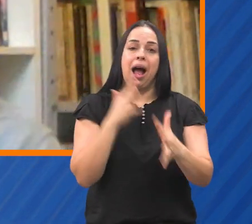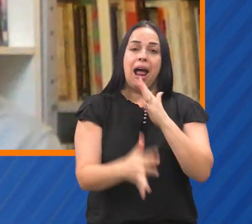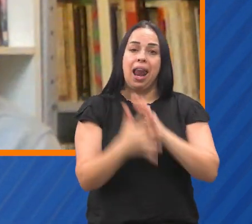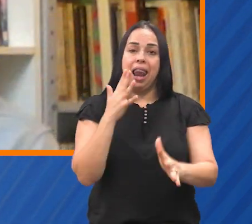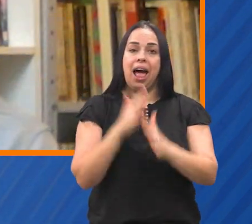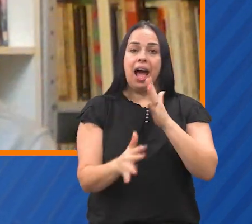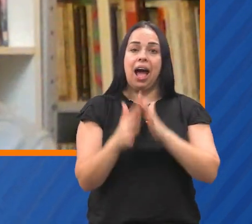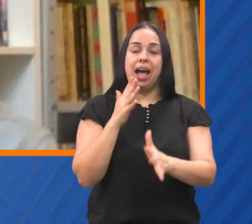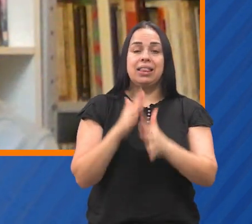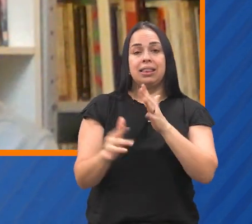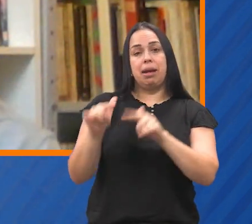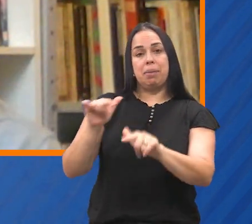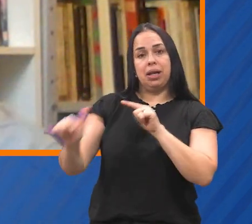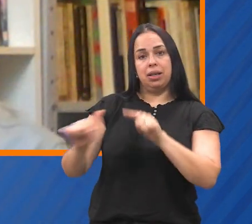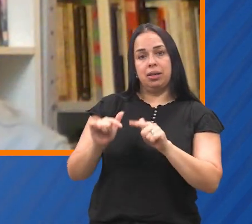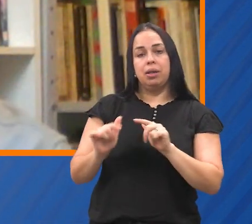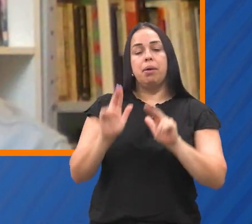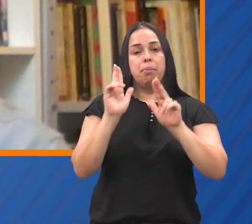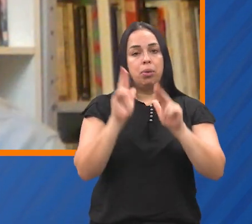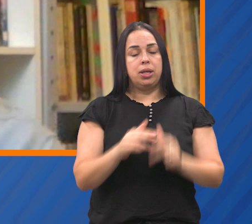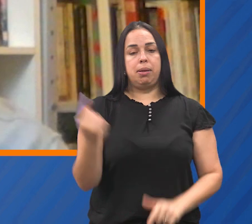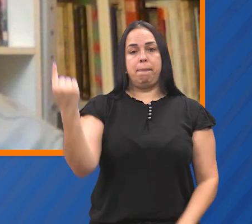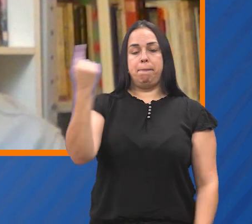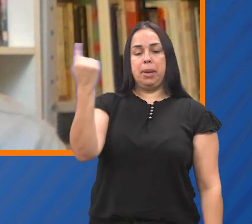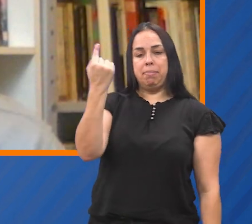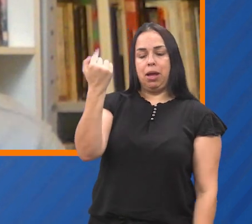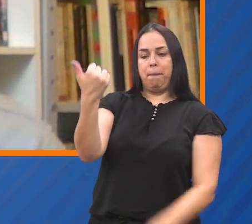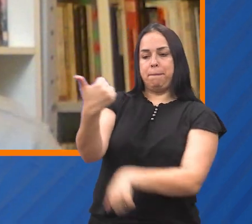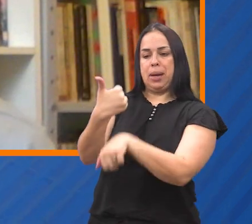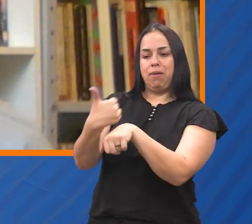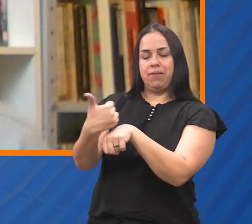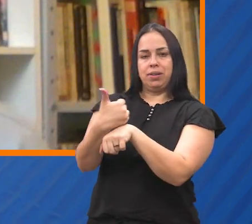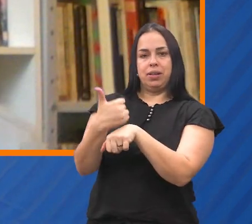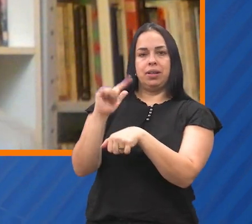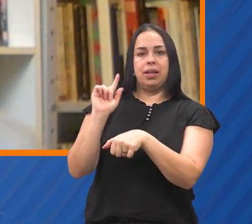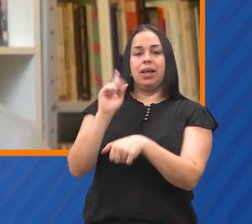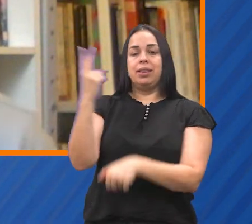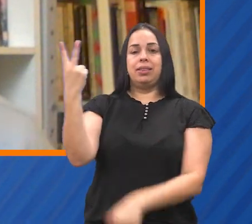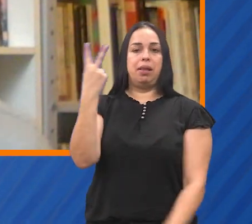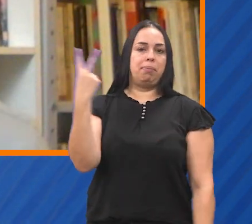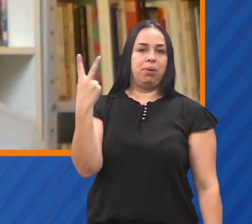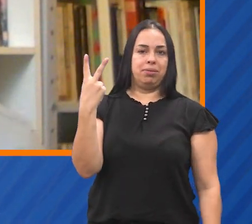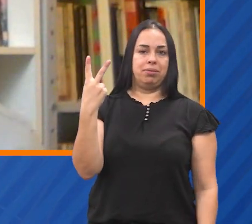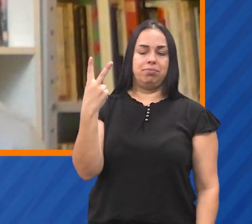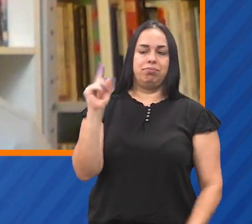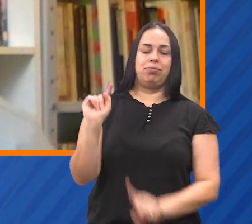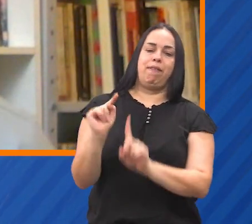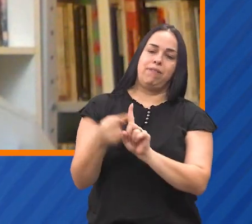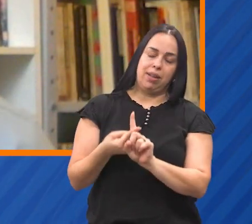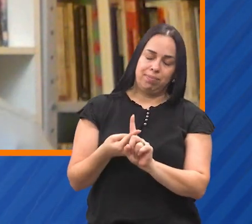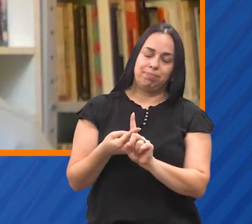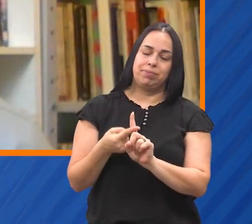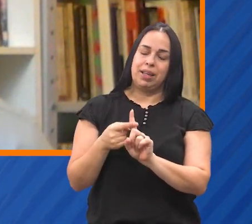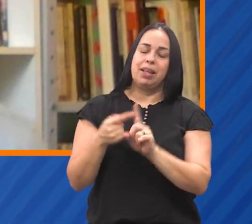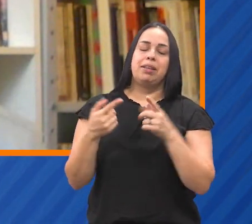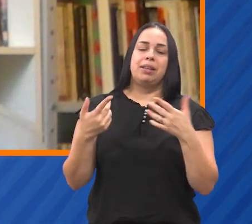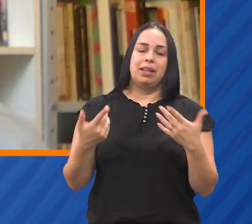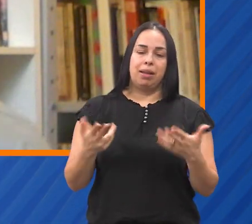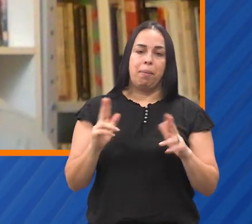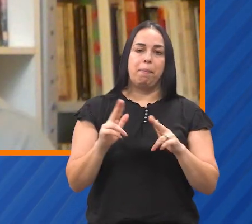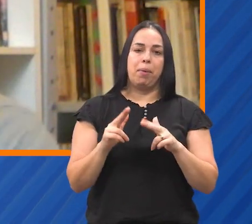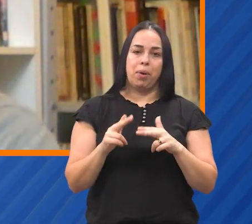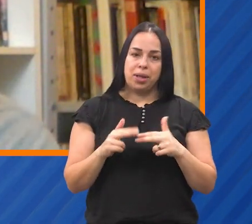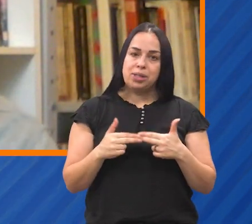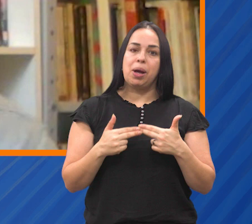atrapalhar. Então, muitas mulheres tomam a decisão de consolidar sua carreira profissional, inicialmente, para depois tomar a decisão de ter filho. Então,